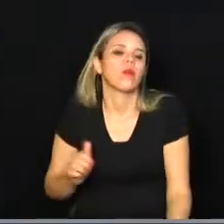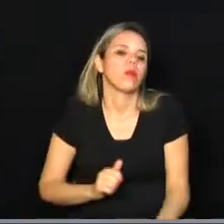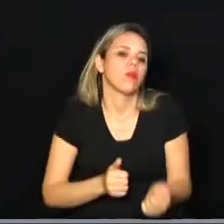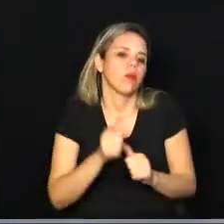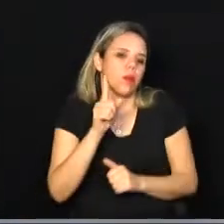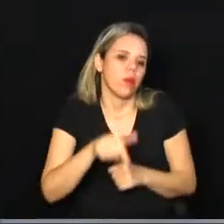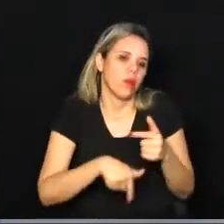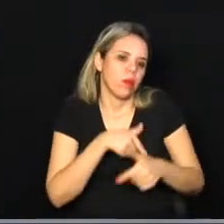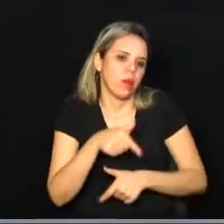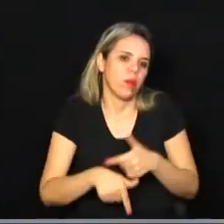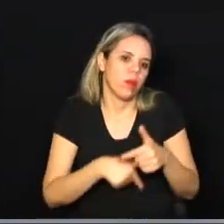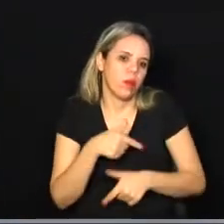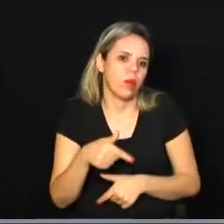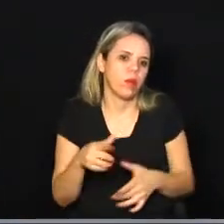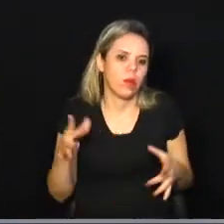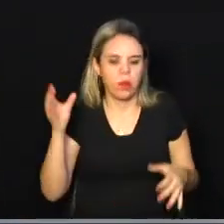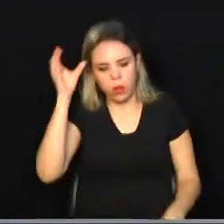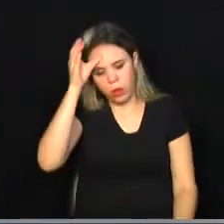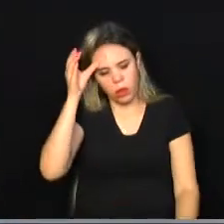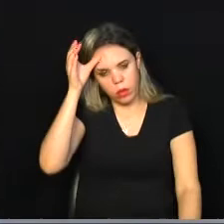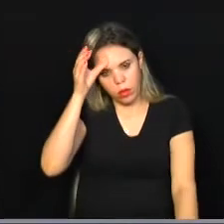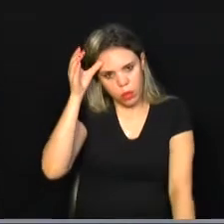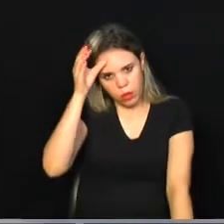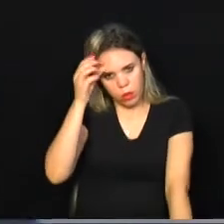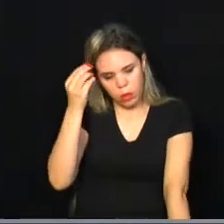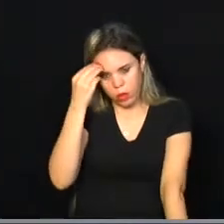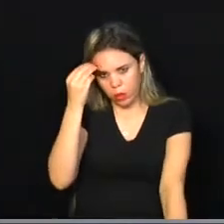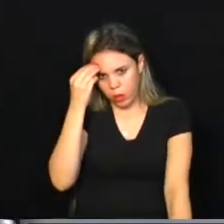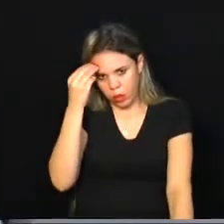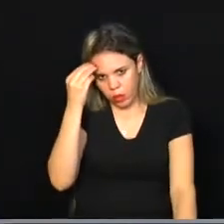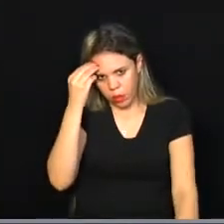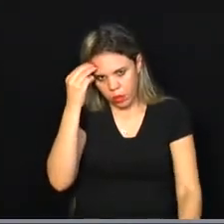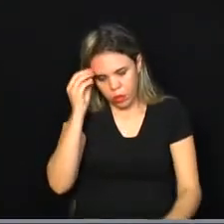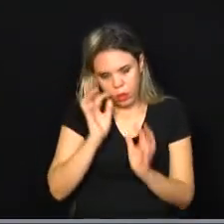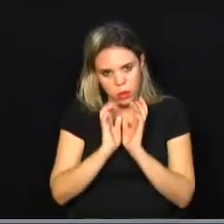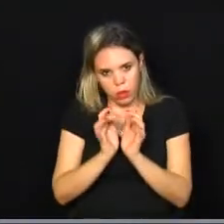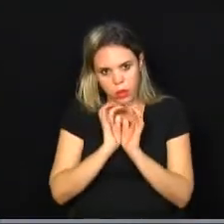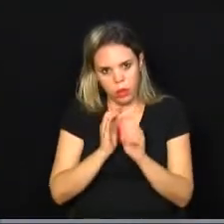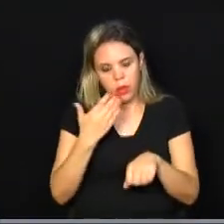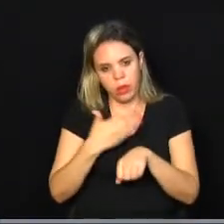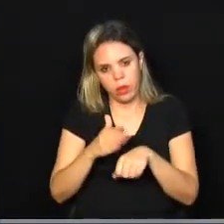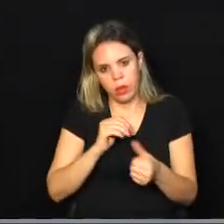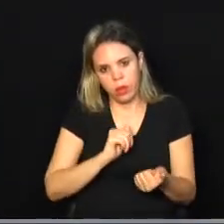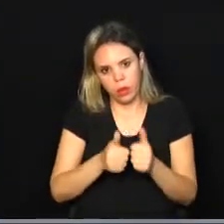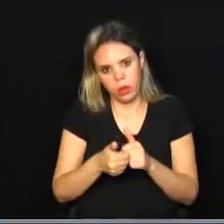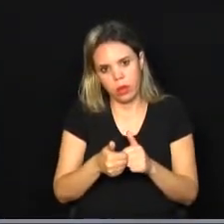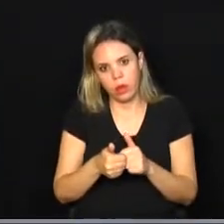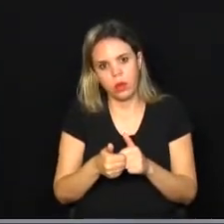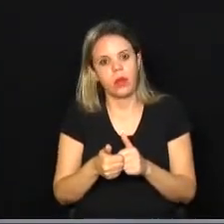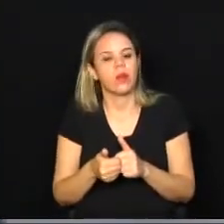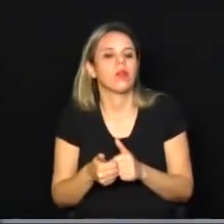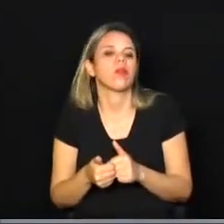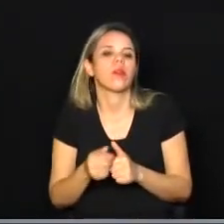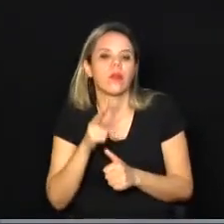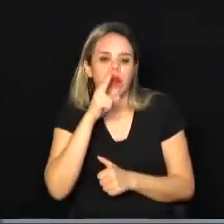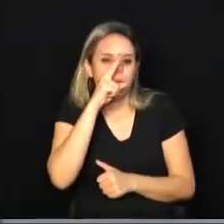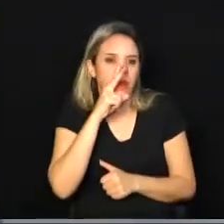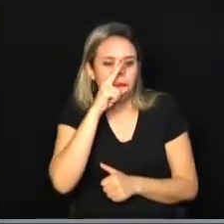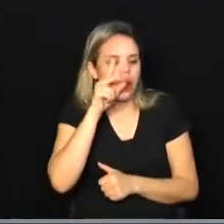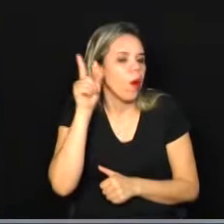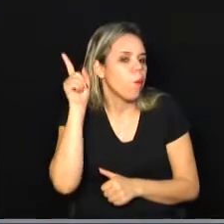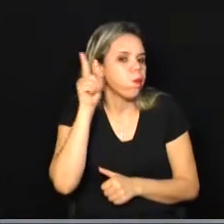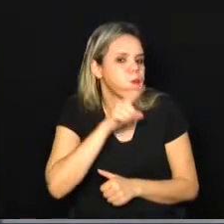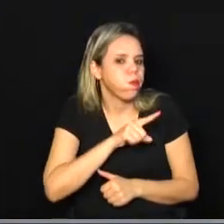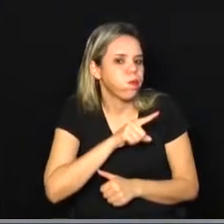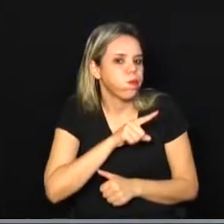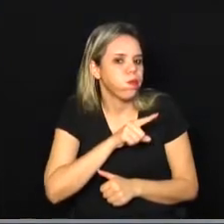esse trabalho cognitivo, esse trabalho mental, treinar o cérebro dos atletas, que é uma onda que está muito forte nos Estados